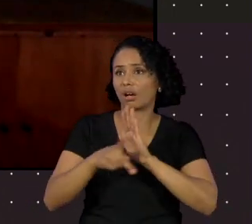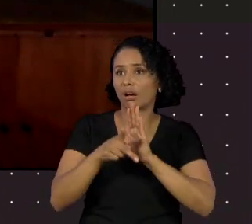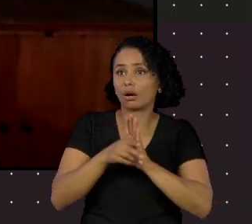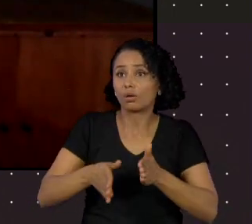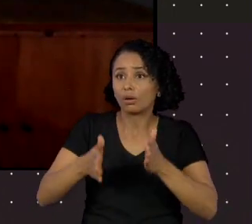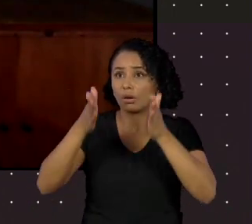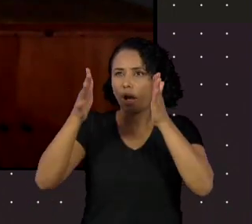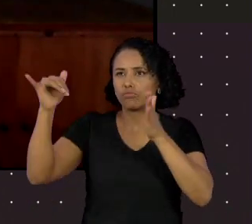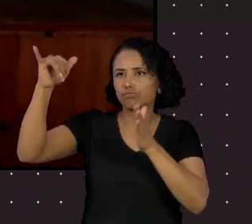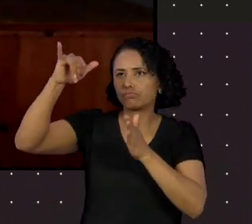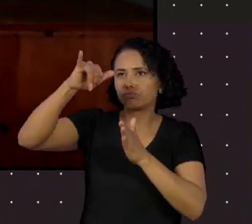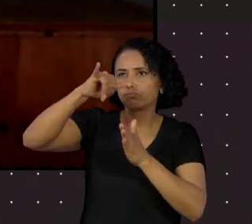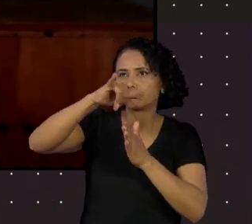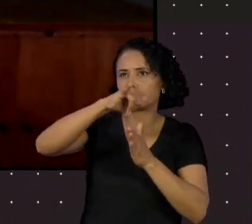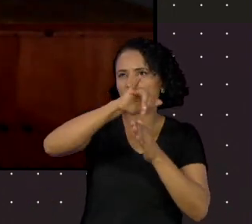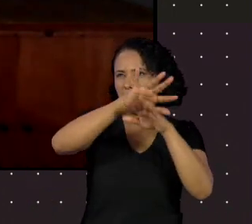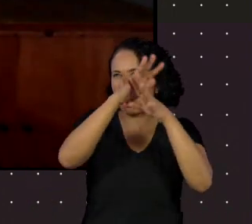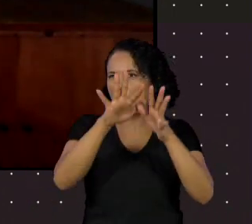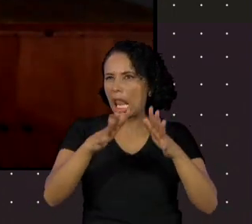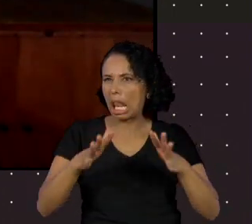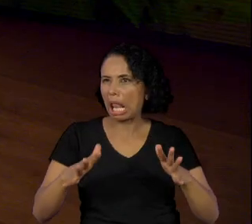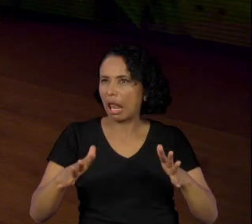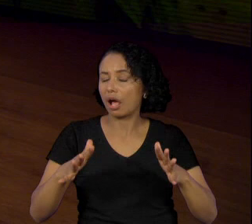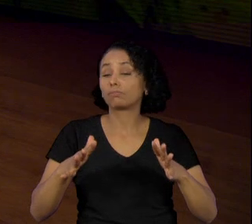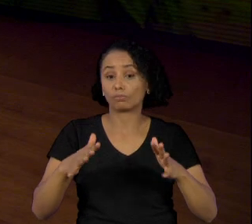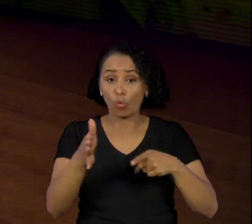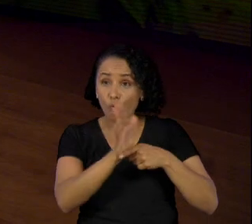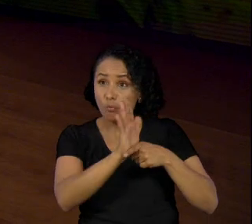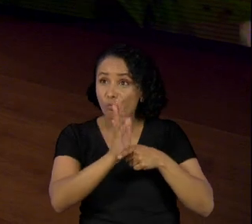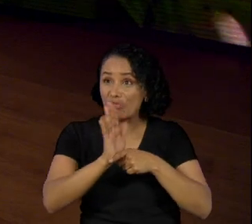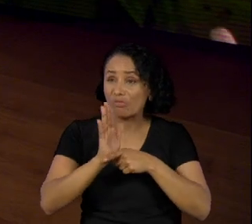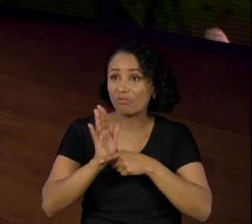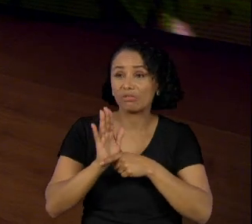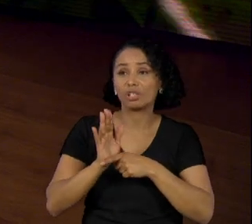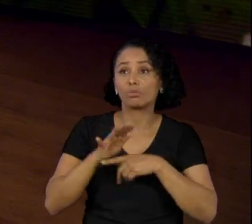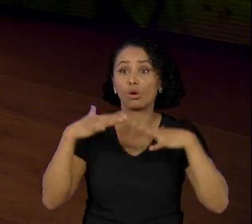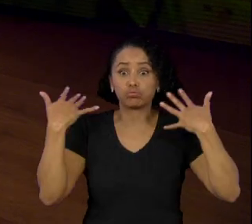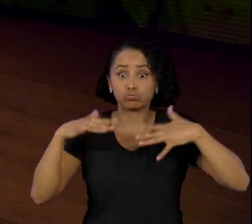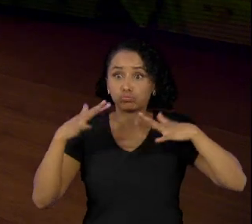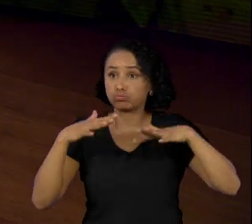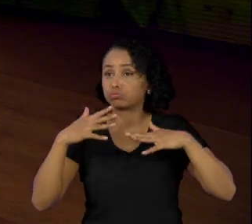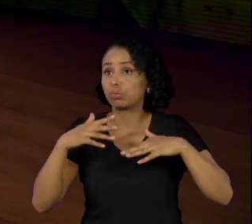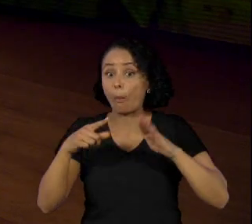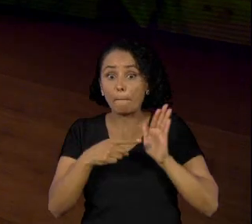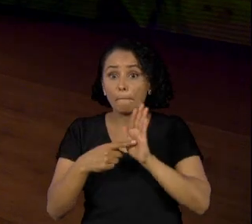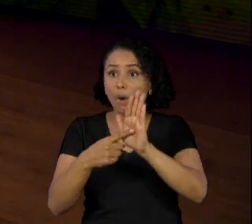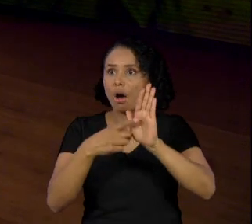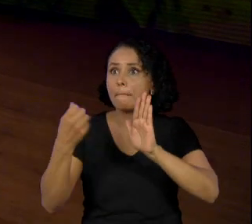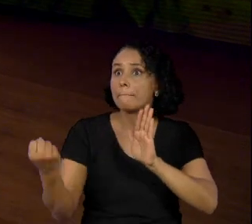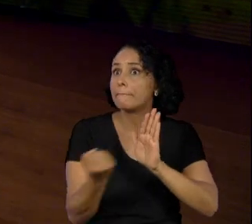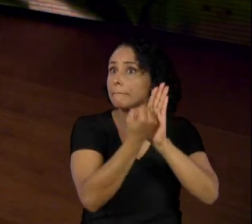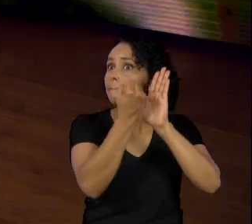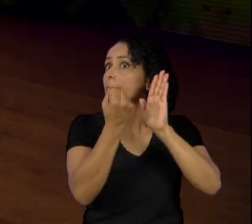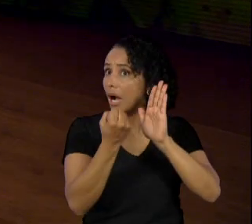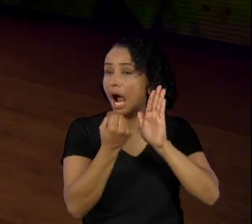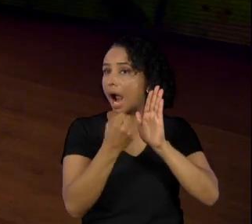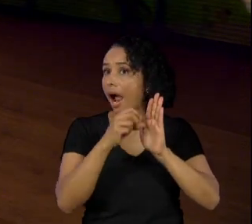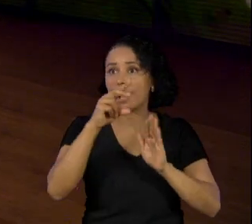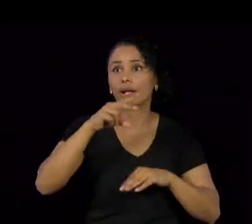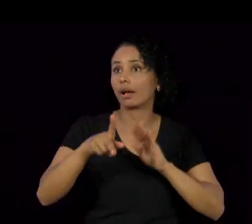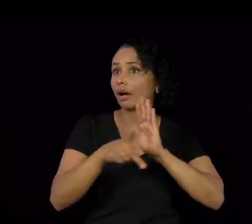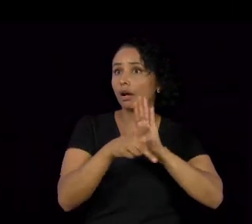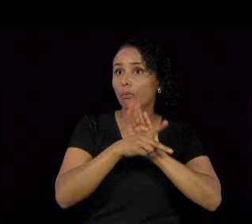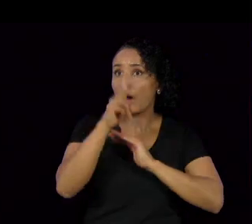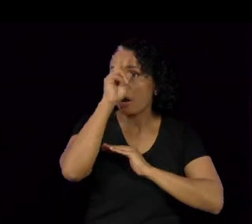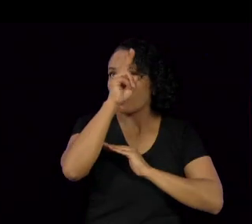Gêmeas. Então, o filme ele ficou muito marcado na história, né?